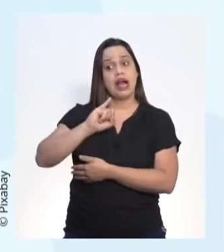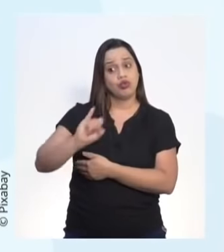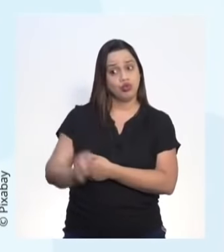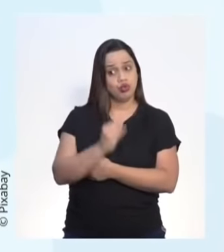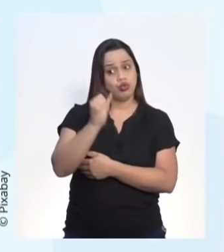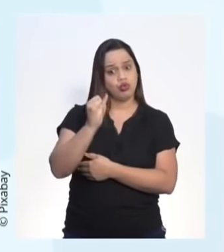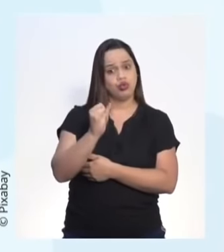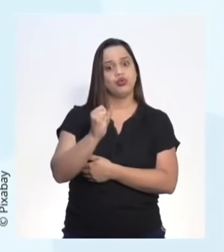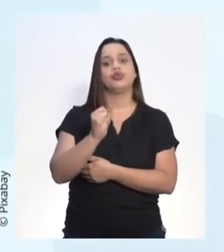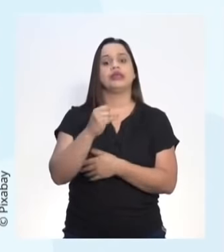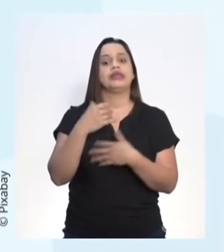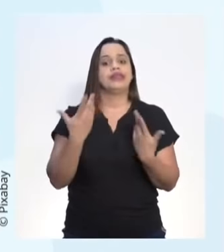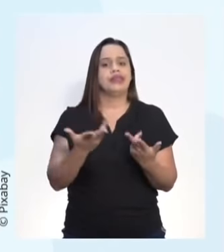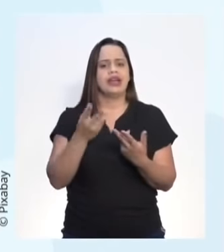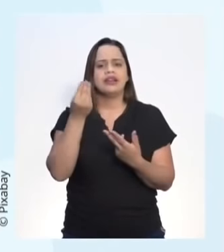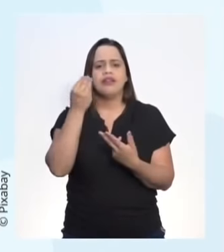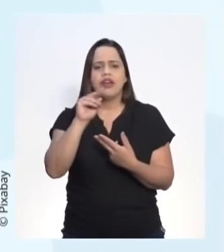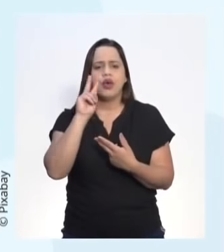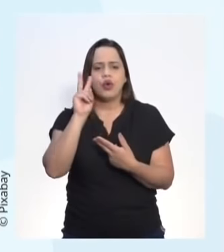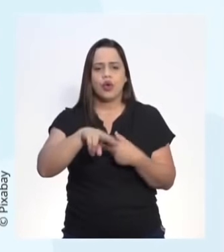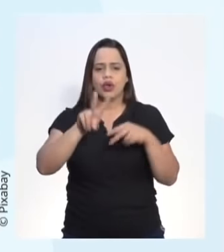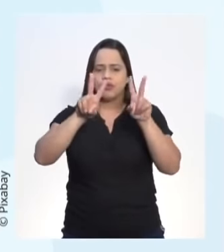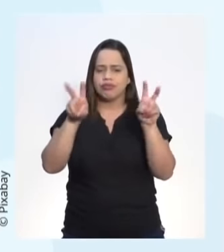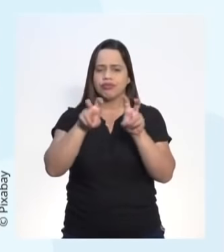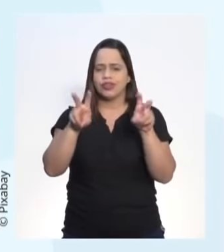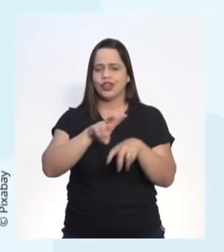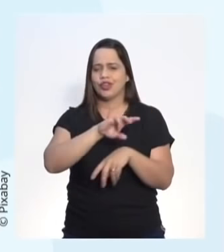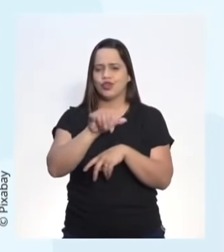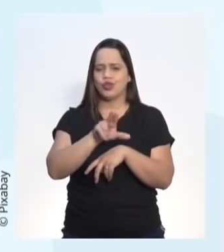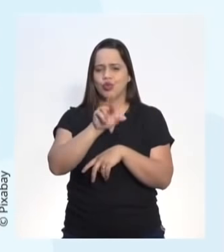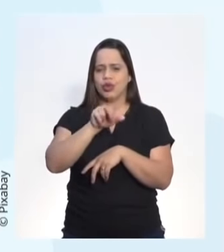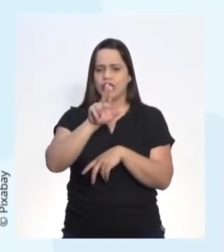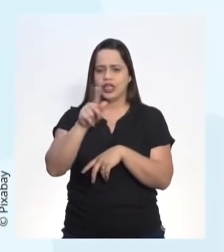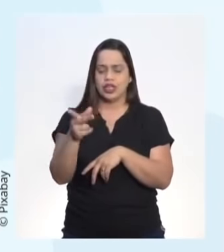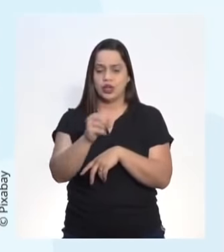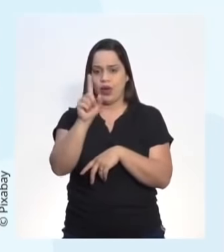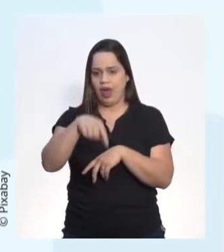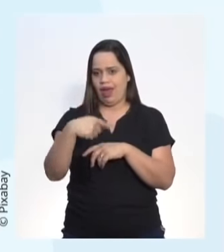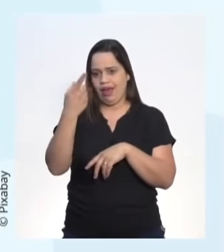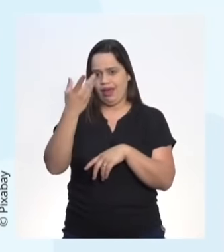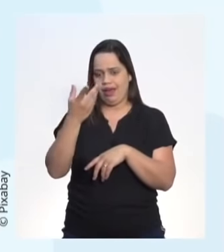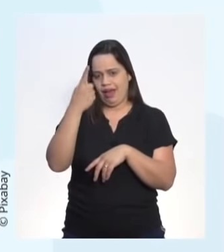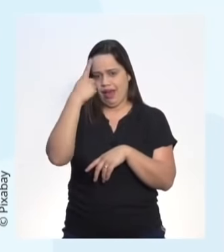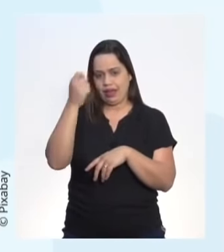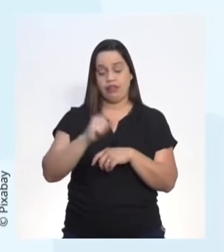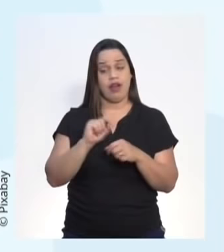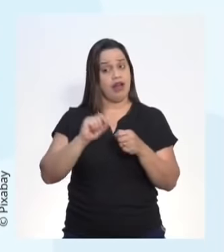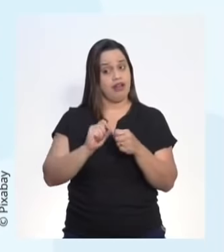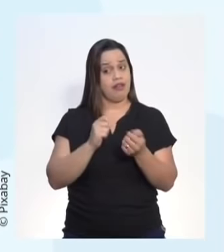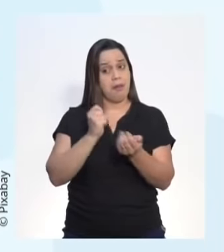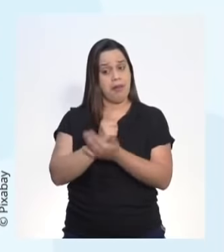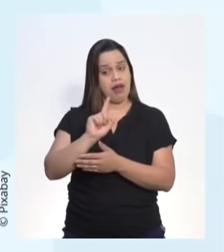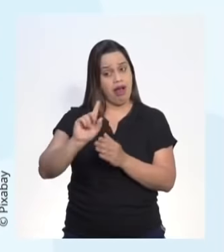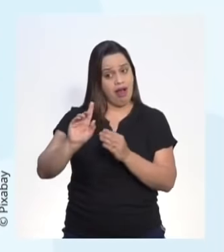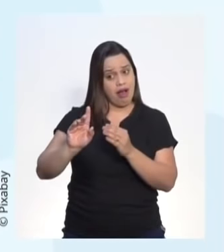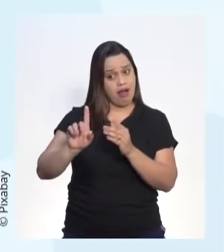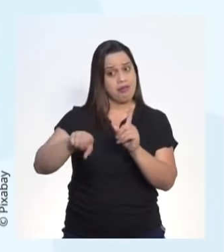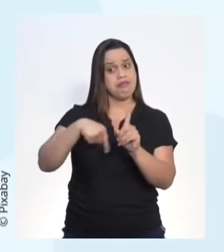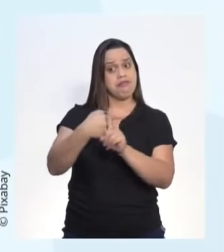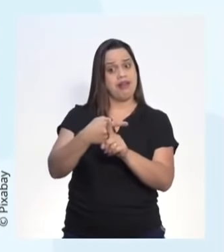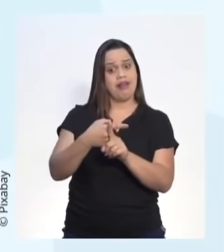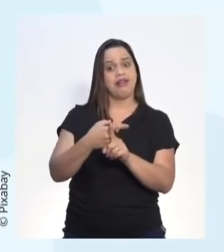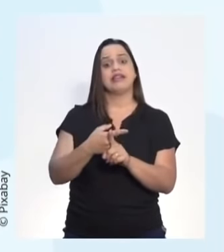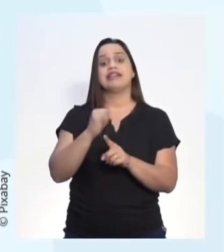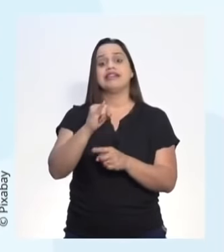aí, né? Para dar a intenção mesmo, né? Então, você vai pagar um jurinho, caso comprassem em